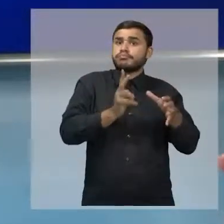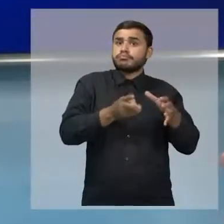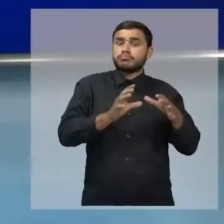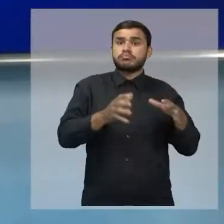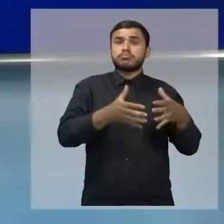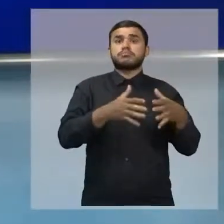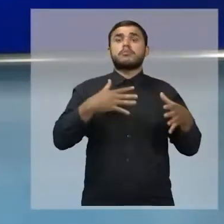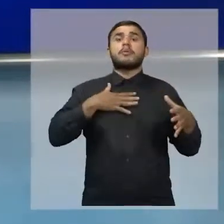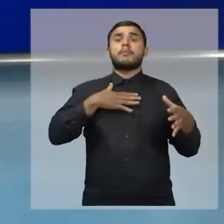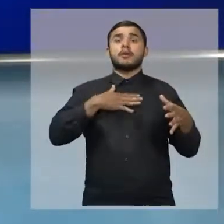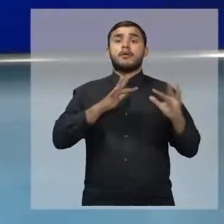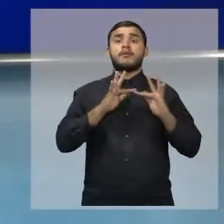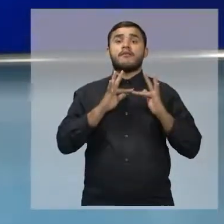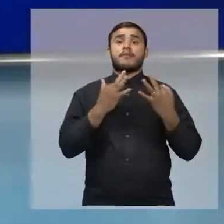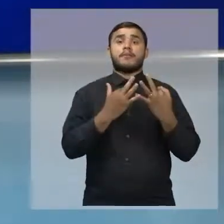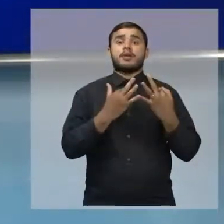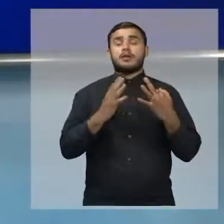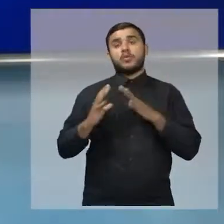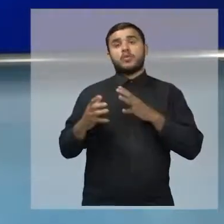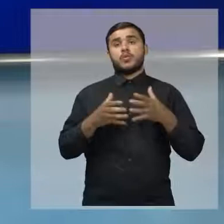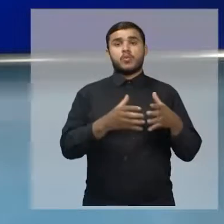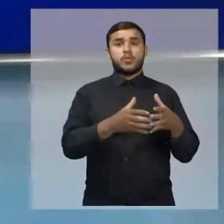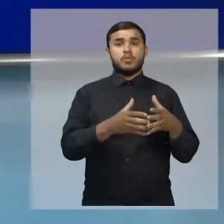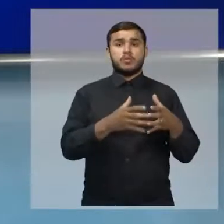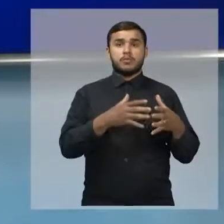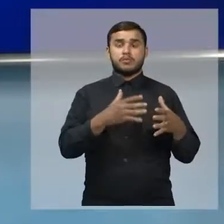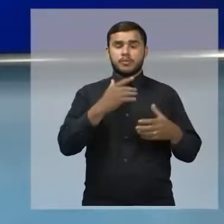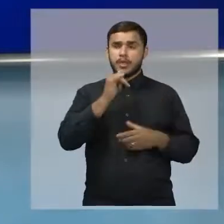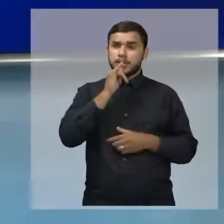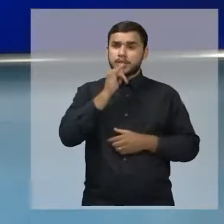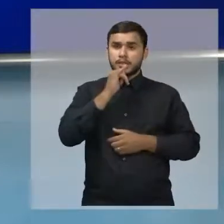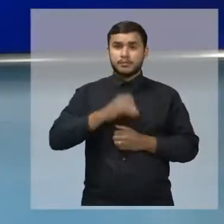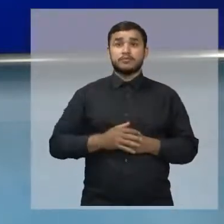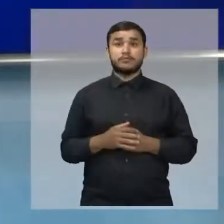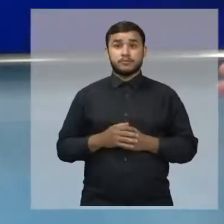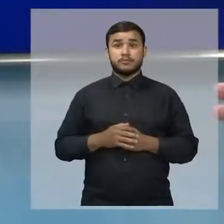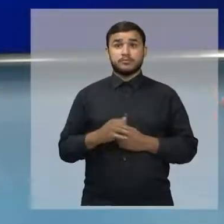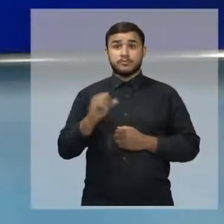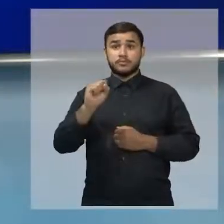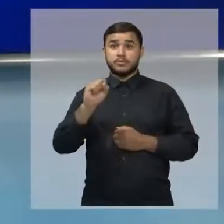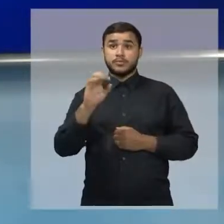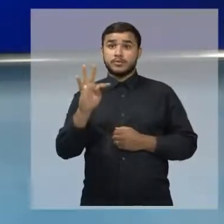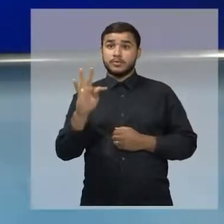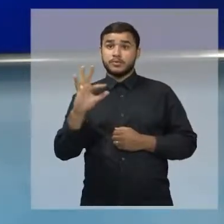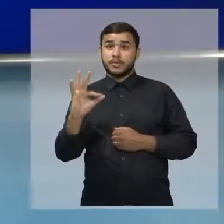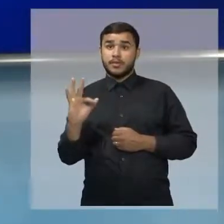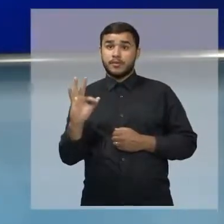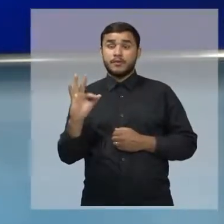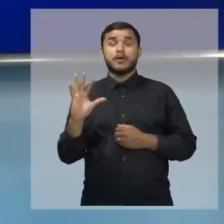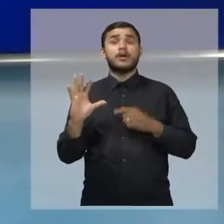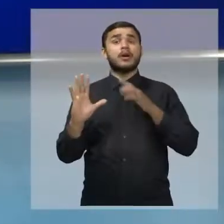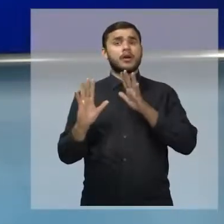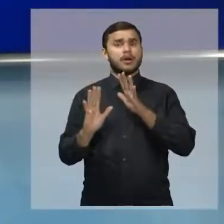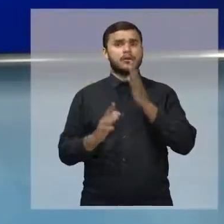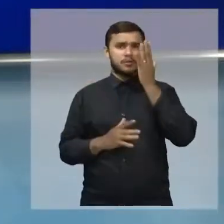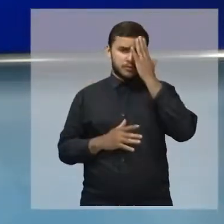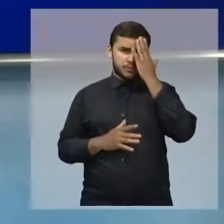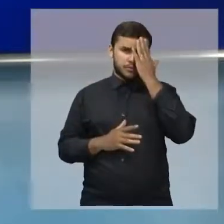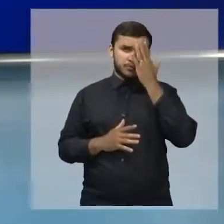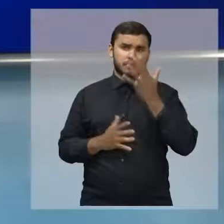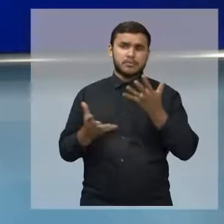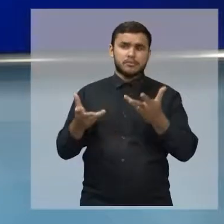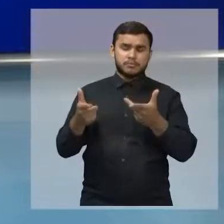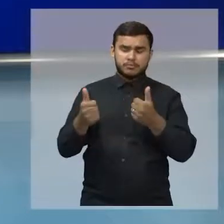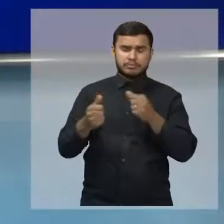chamar não só do seu, mas da sua família. Se olharmos o Supremo Federal, as coisas por